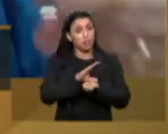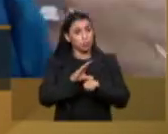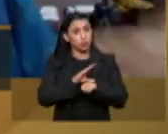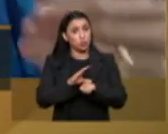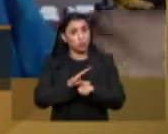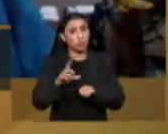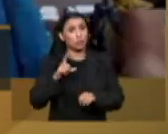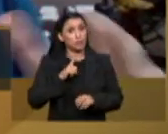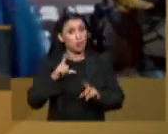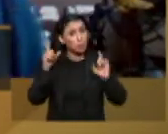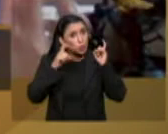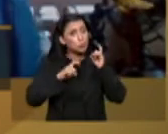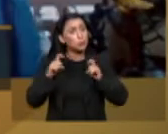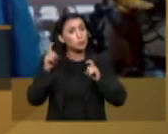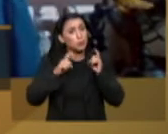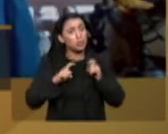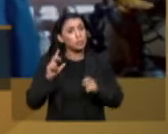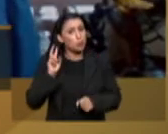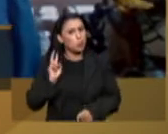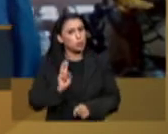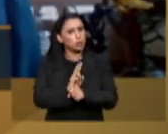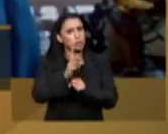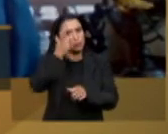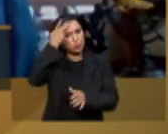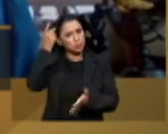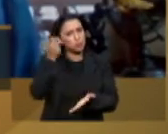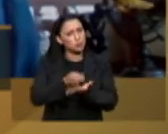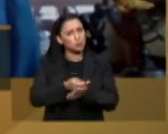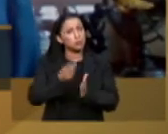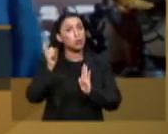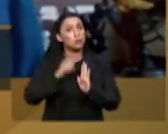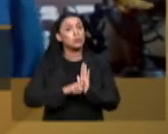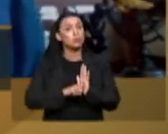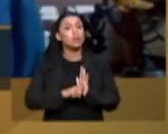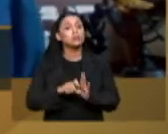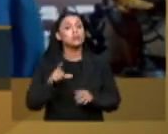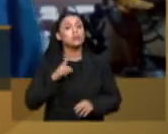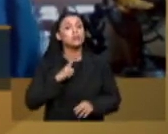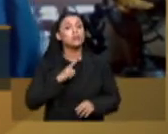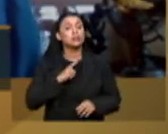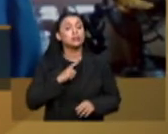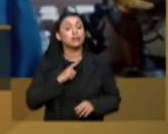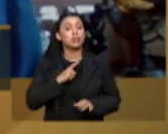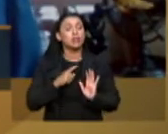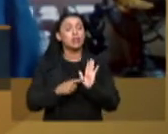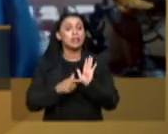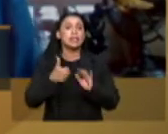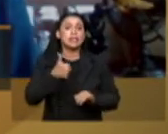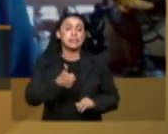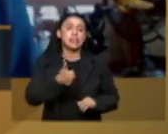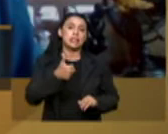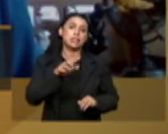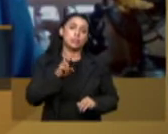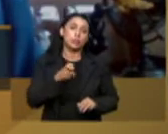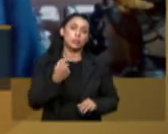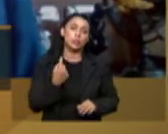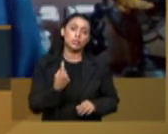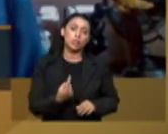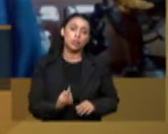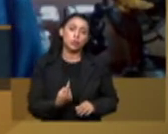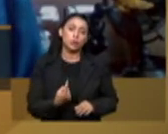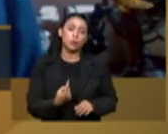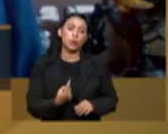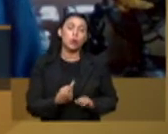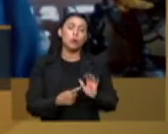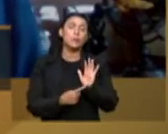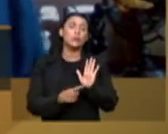mais preocupado ainda com a proteção do contribuinte e fez o quê? Estabeleceu expressamente, 151,